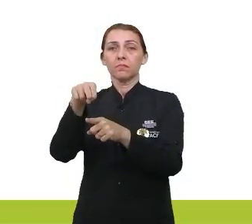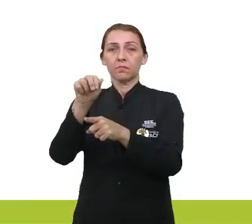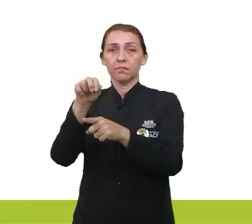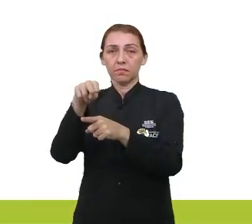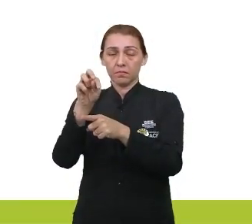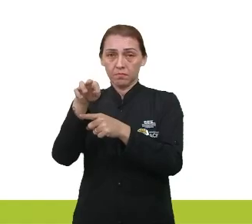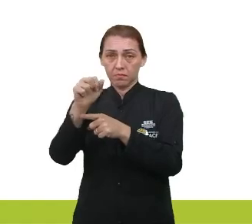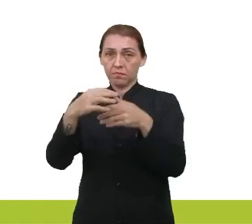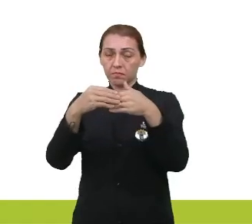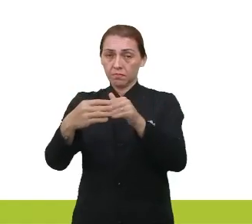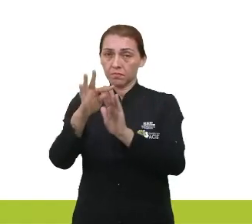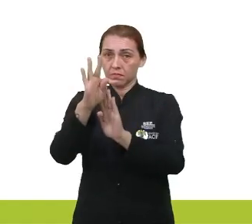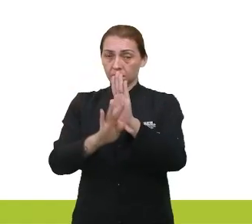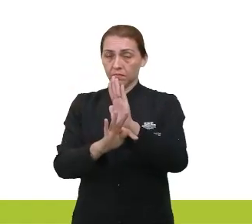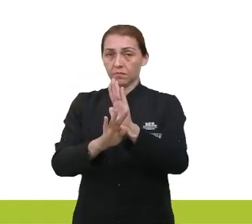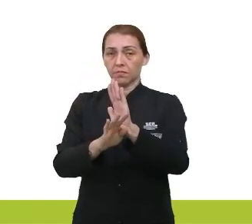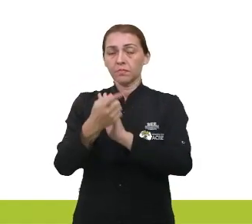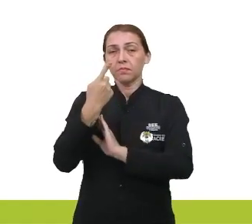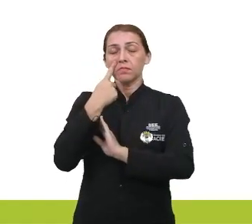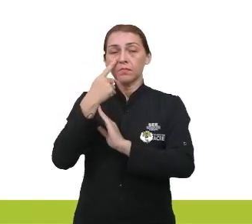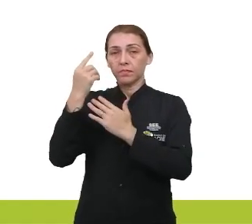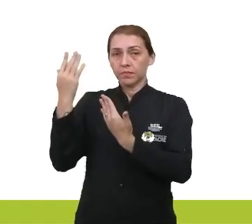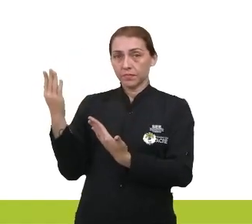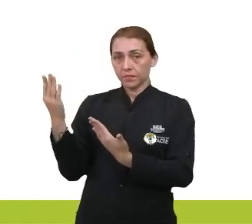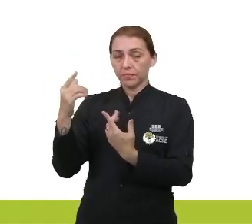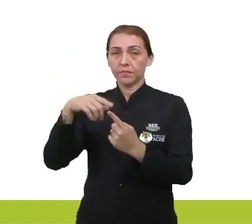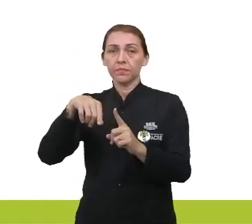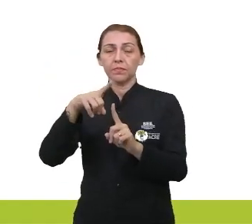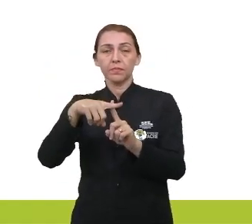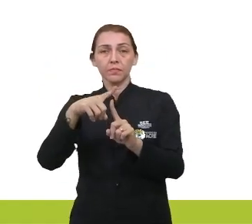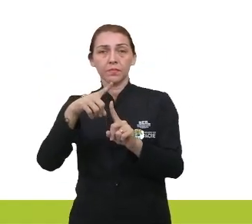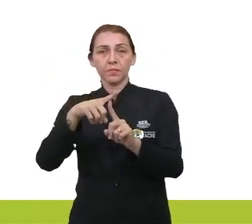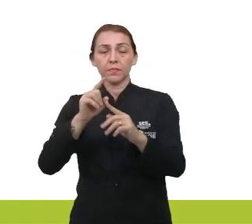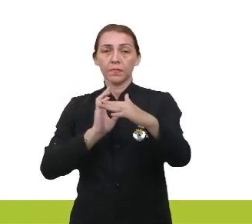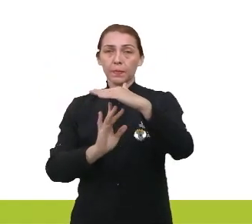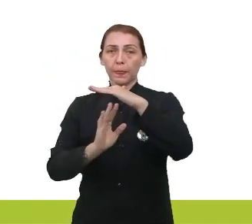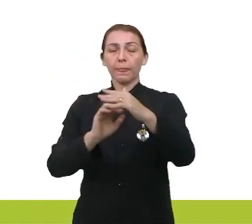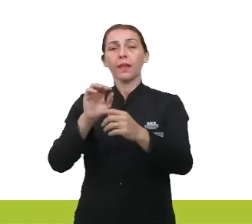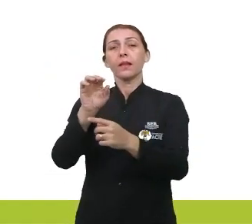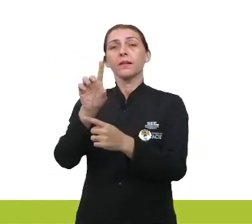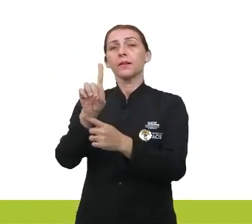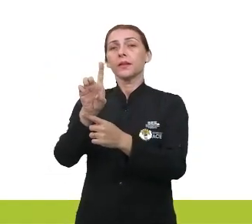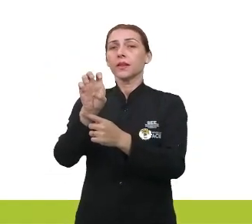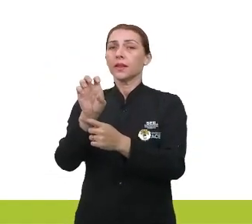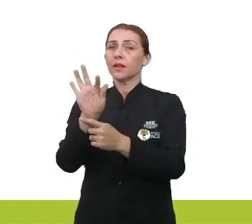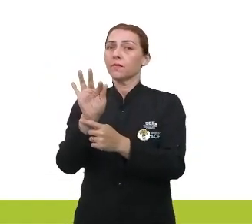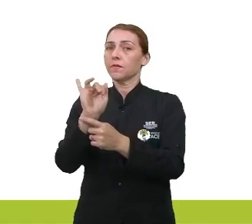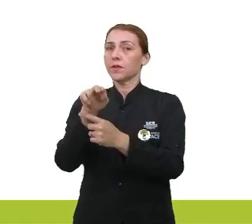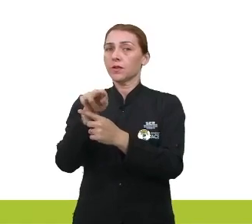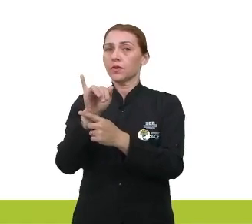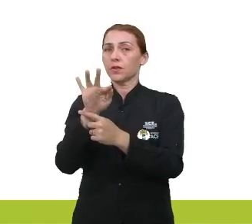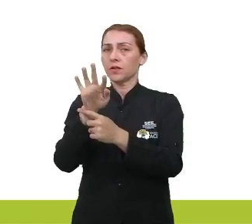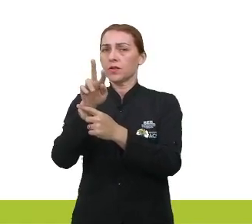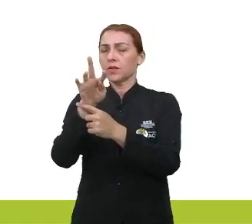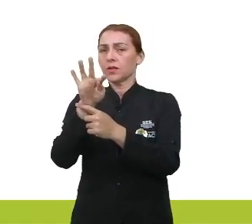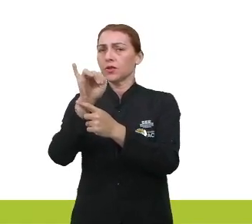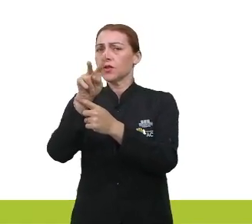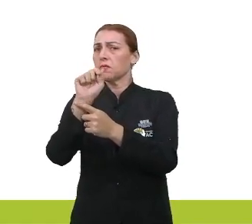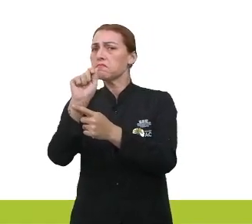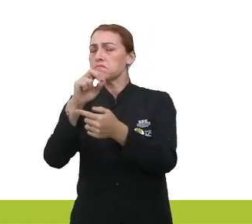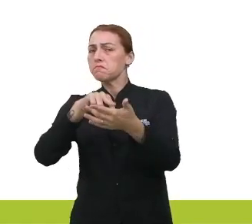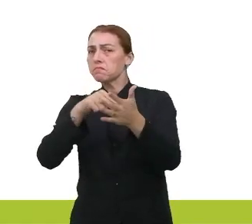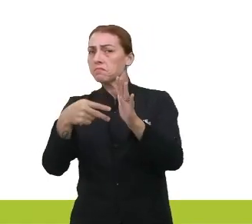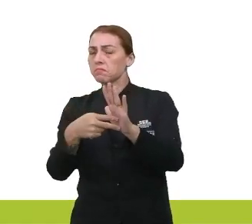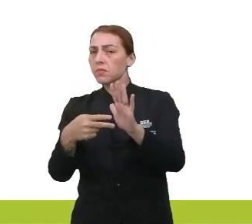quero que vocês observem junto comigo. Temos tipos de migrações. O que seria uma migração definitiva,